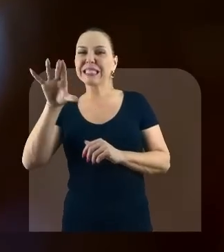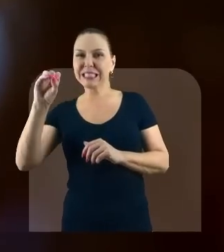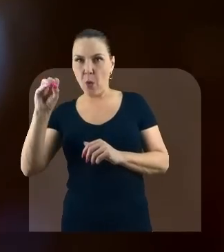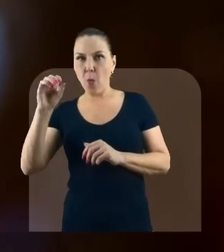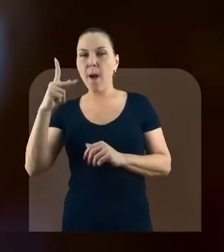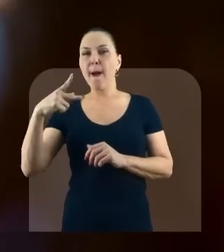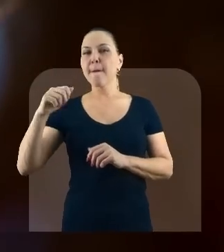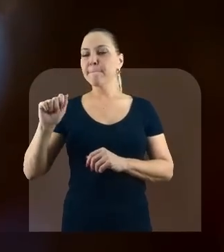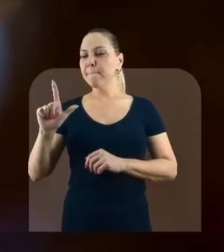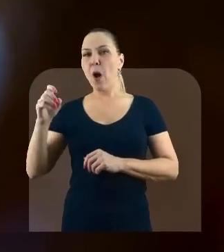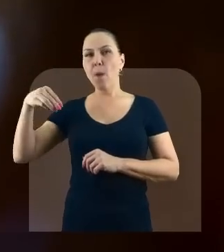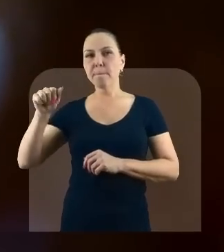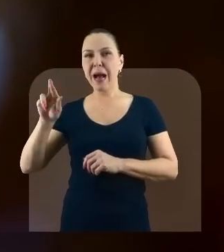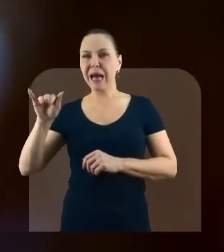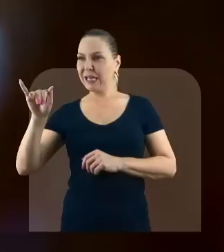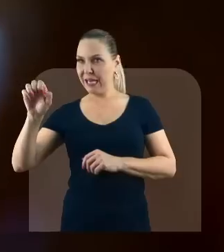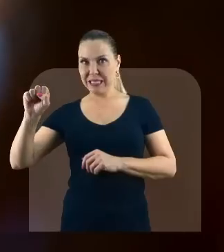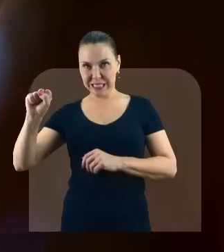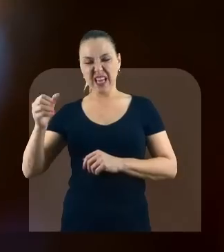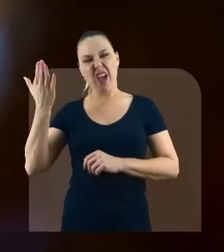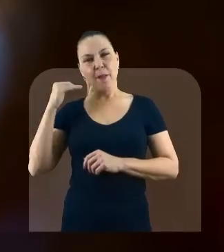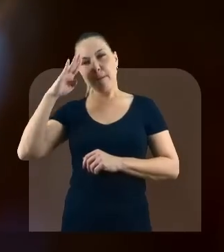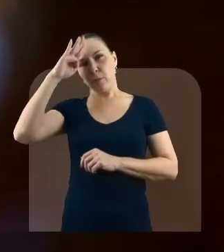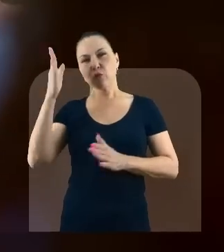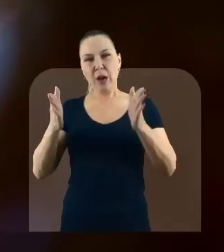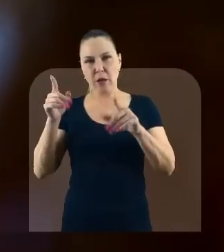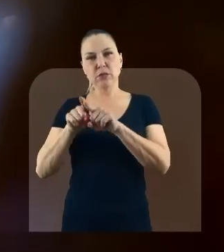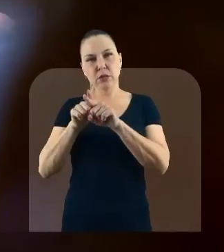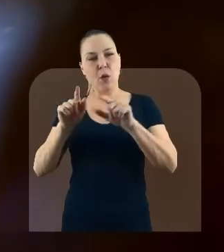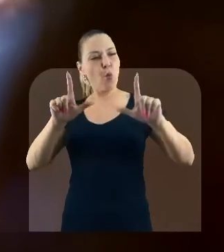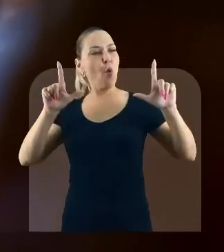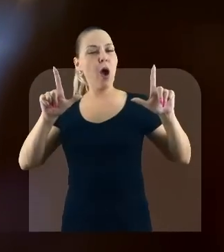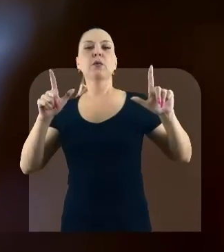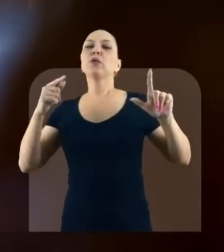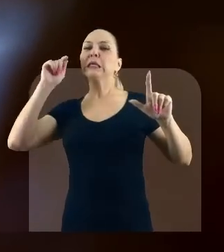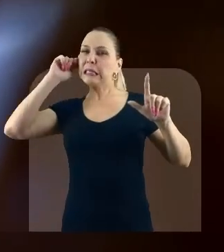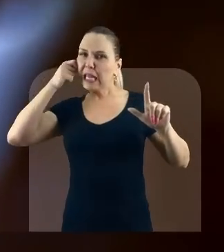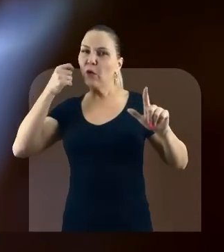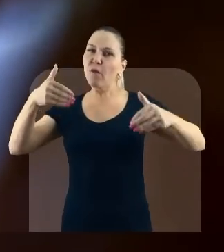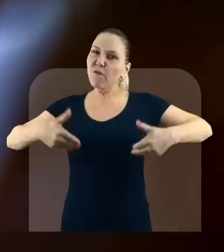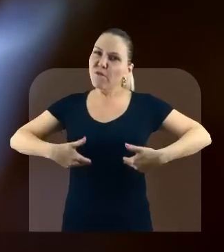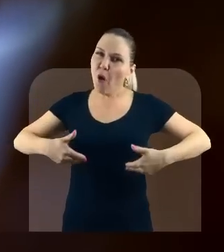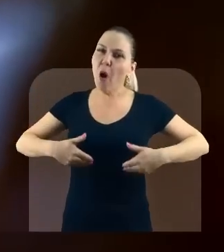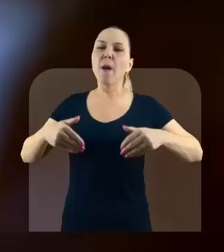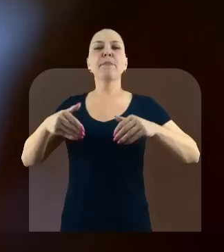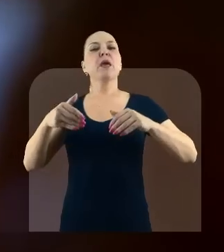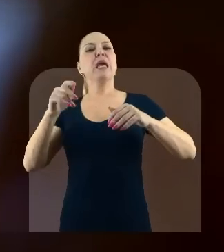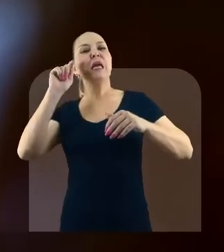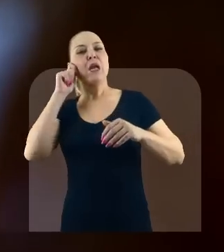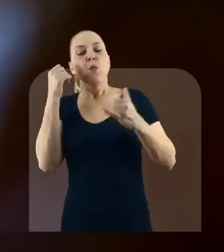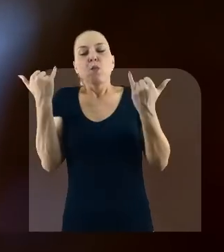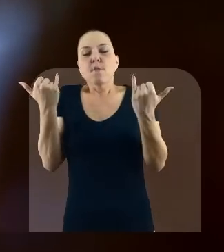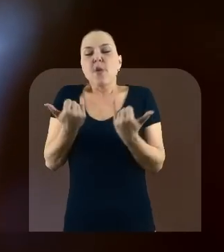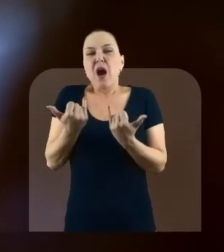ficavam expostos lá na fundação, que era uma espécie de museu, eram quadros onde tinha negros passando fome, negros da África totalmente aparecendo somente os